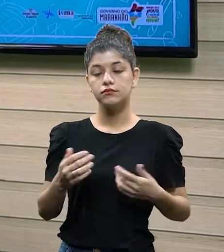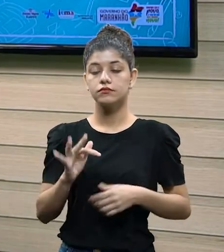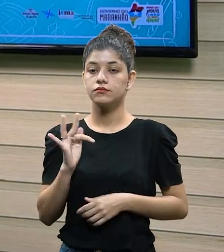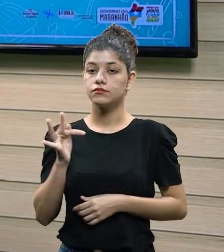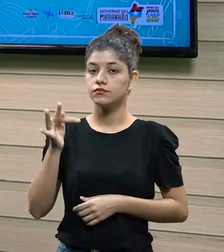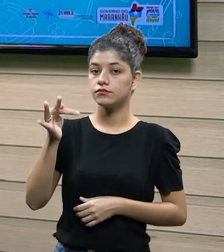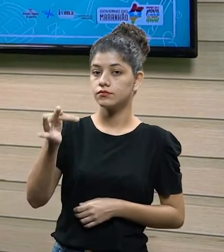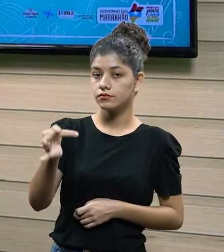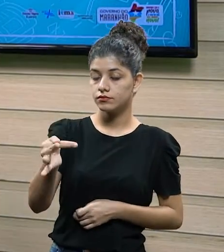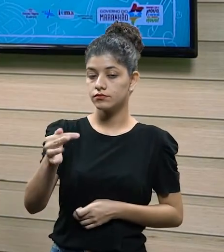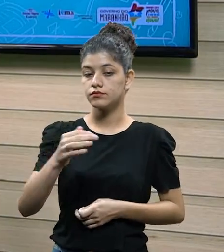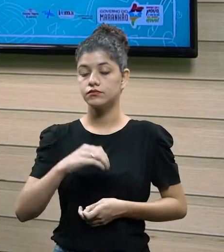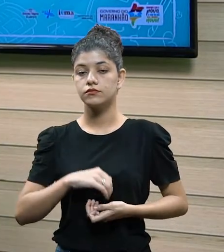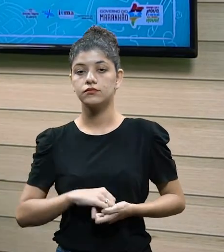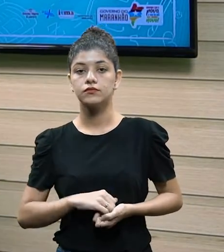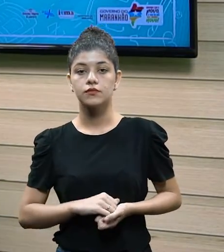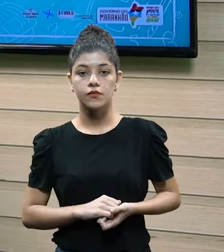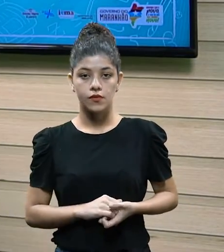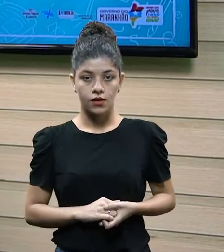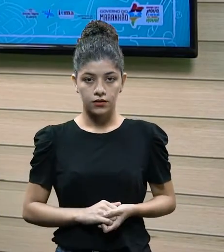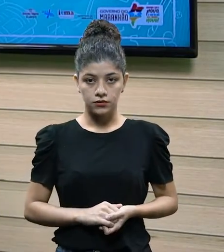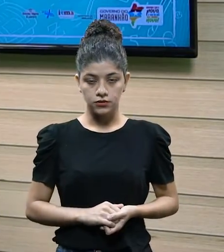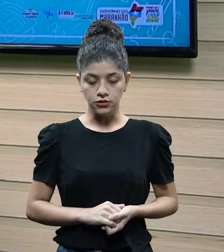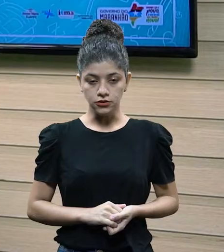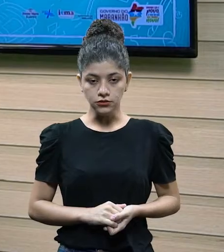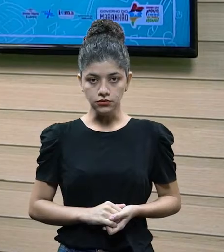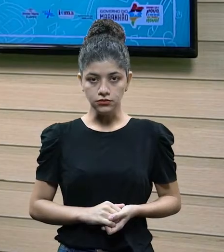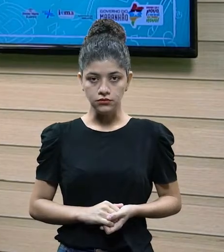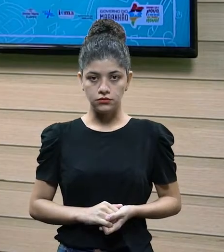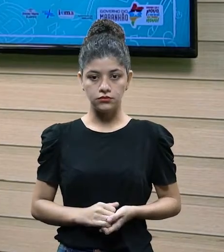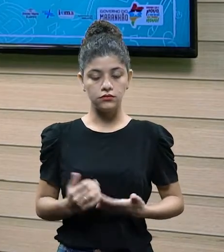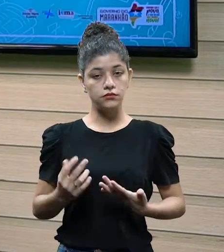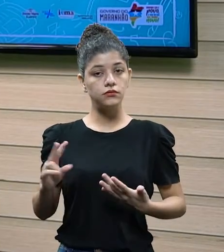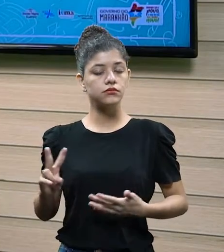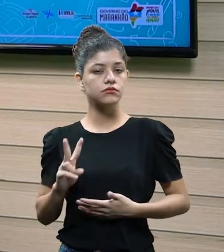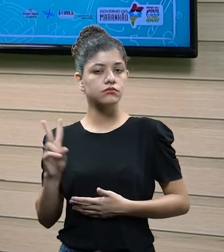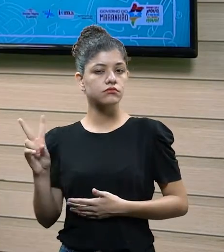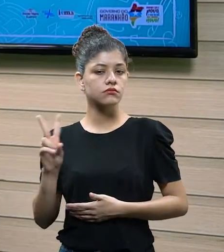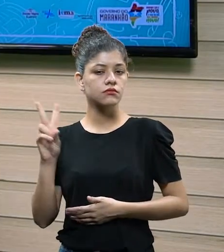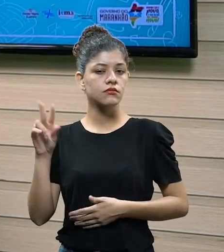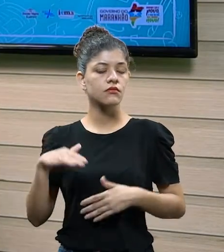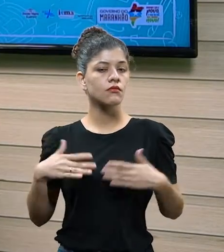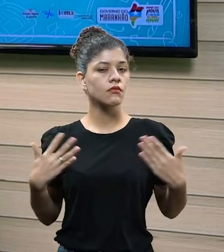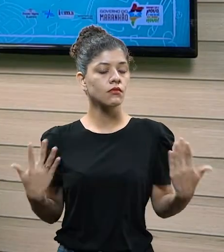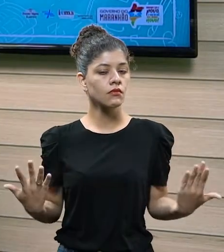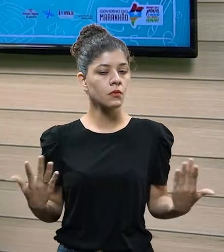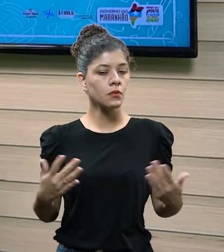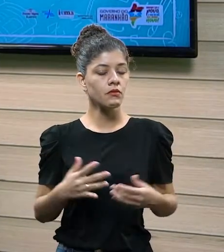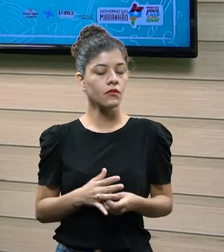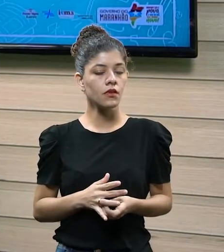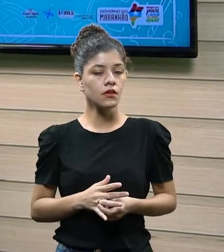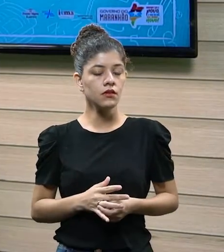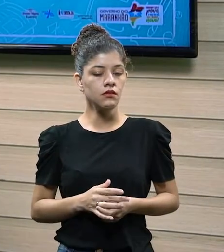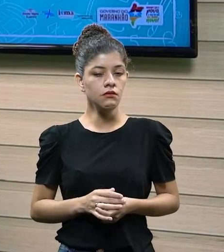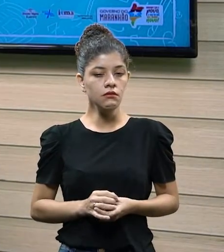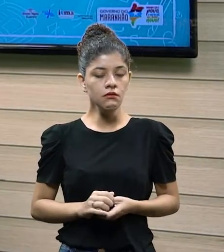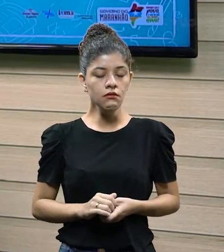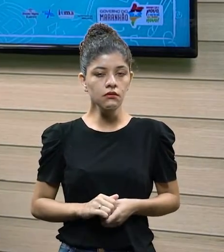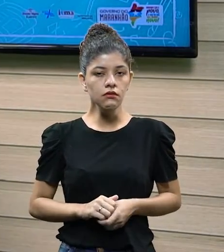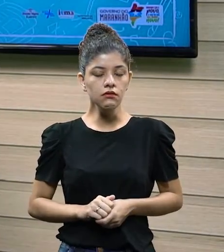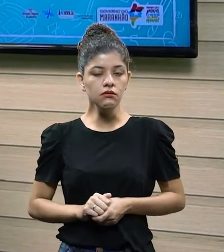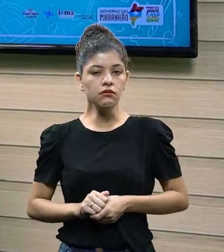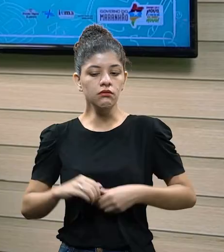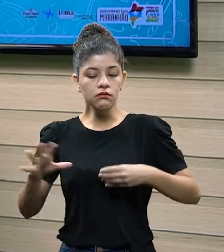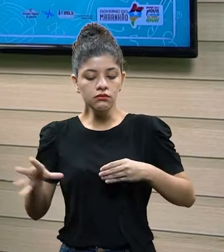Então, missão, estado presente, visão, estado futuro. E valores. Valores, como a nomenclatura faz referência, é aquilo